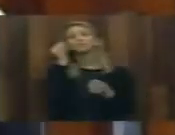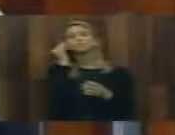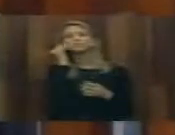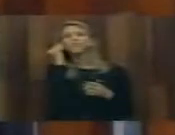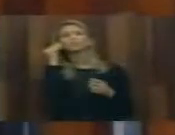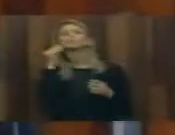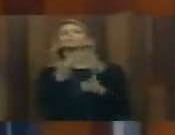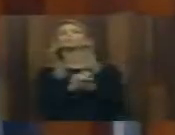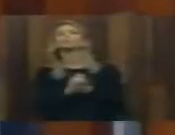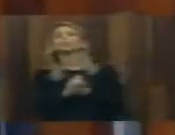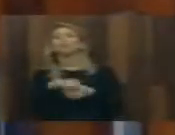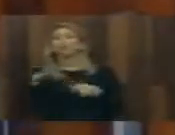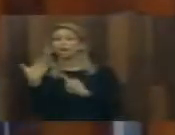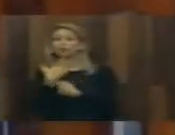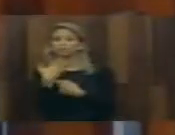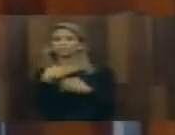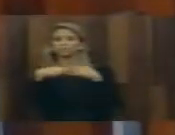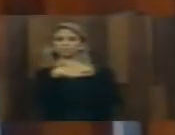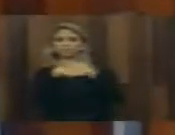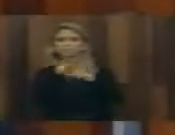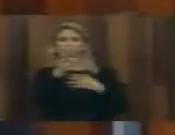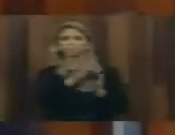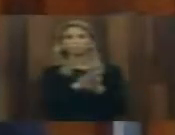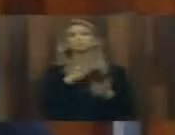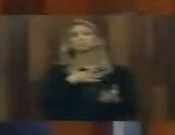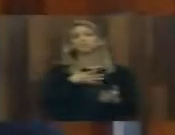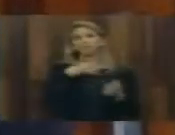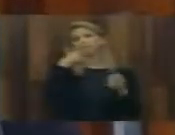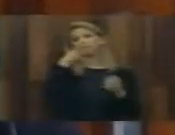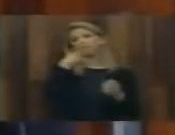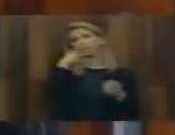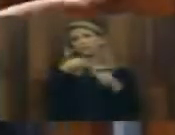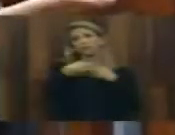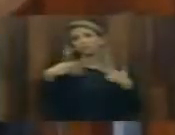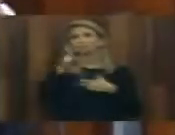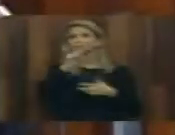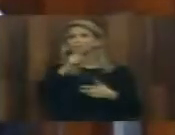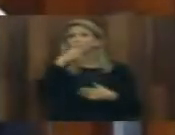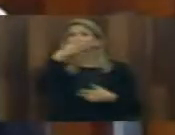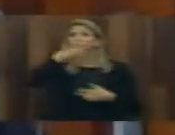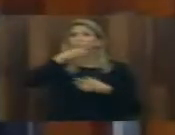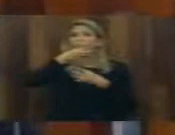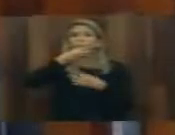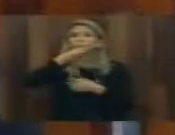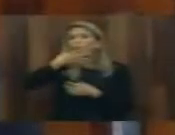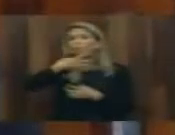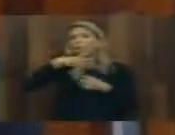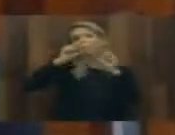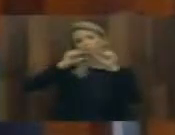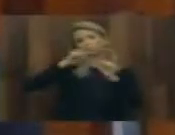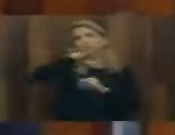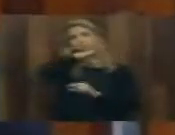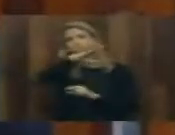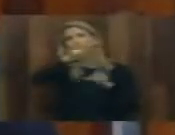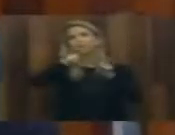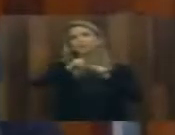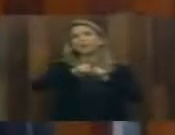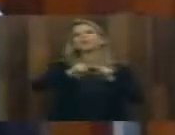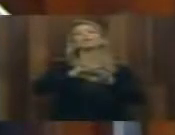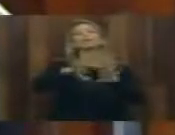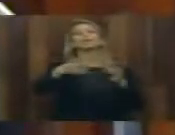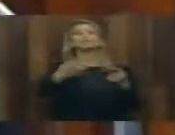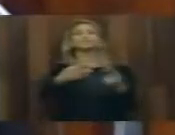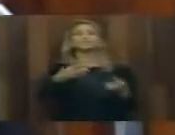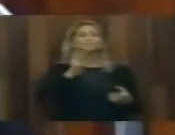um relato, Aquiles, não muito positivo, porque é ruim quando a gente vai também, é todo um trabalho, é toda